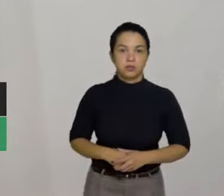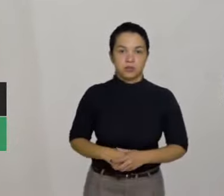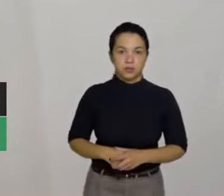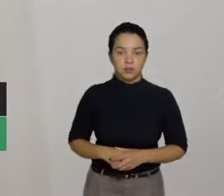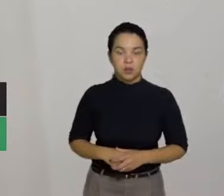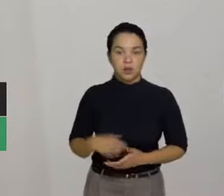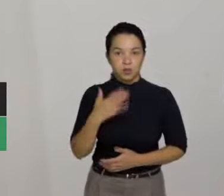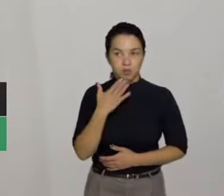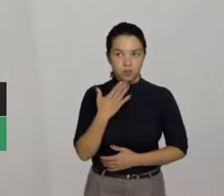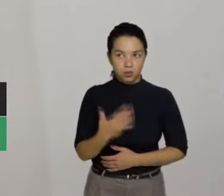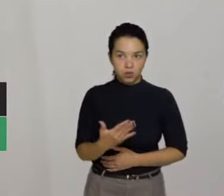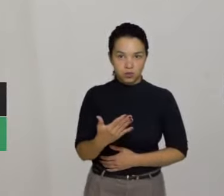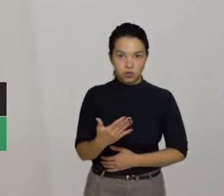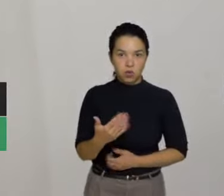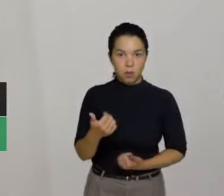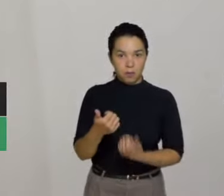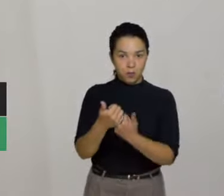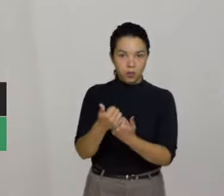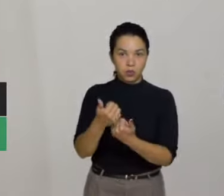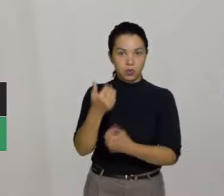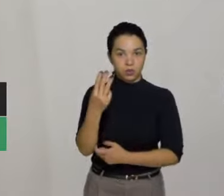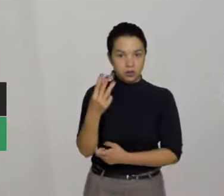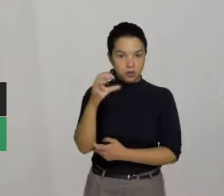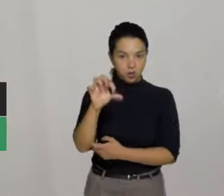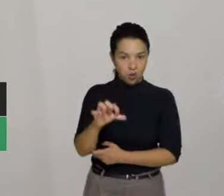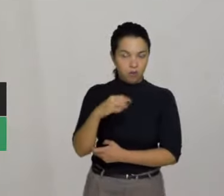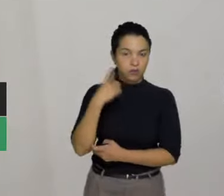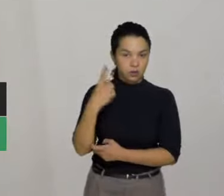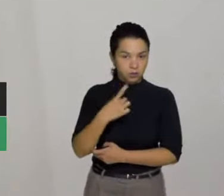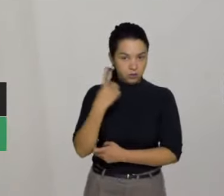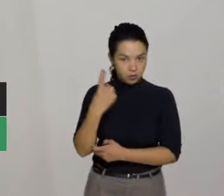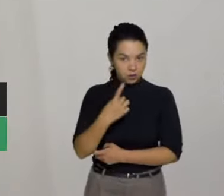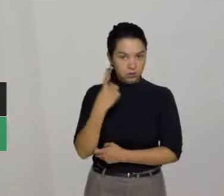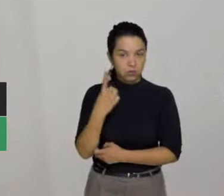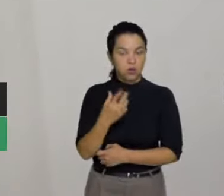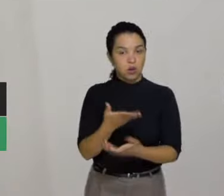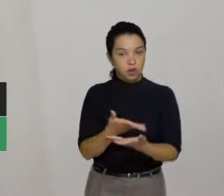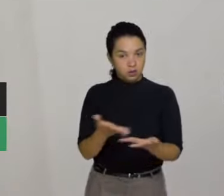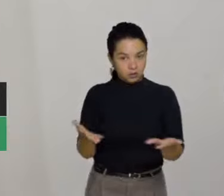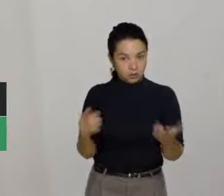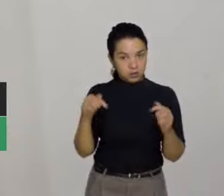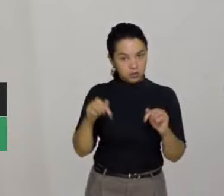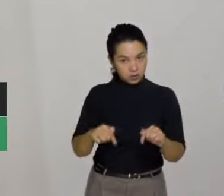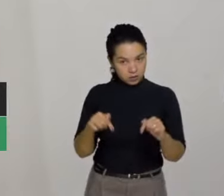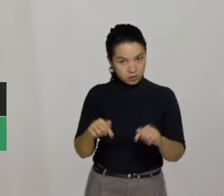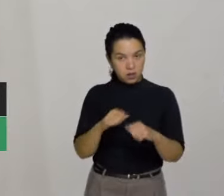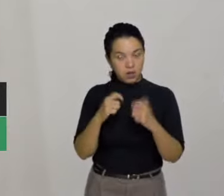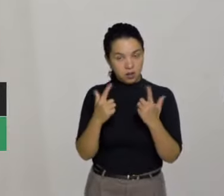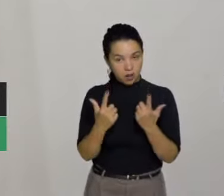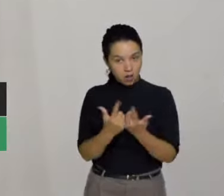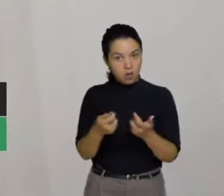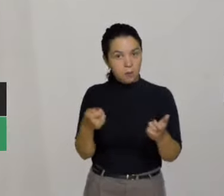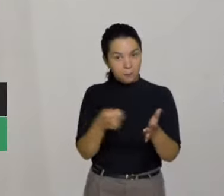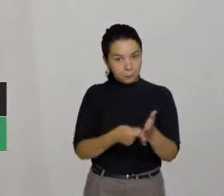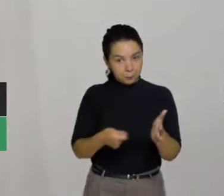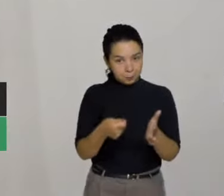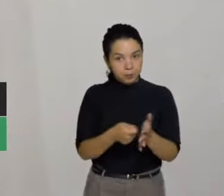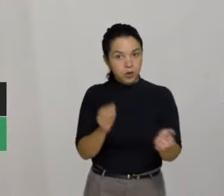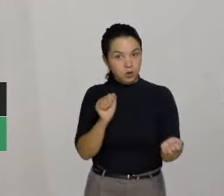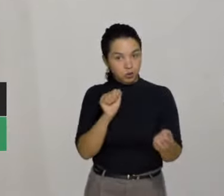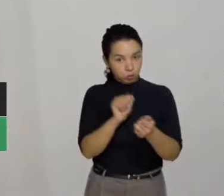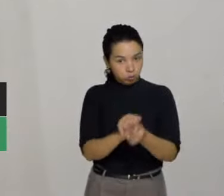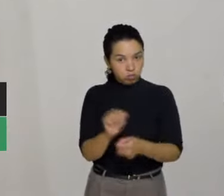pedir o apoio dos 39 deputados colegas para que nós possamos, essa casa, encampar essa briga junto a essa associação para, de fato,